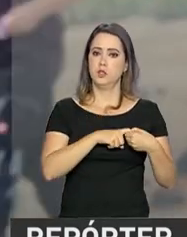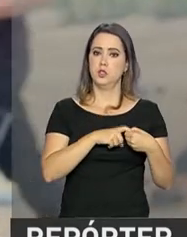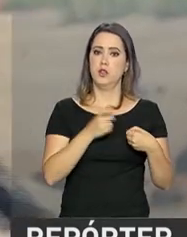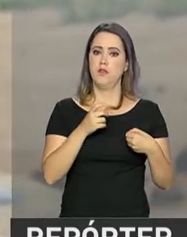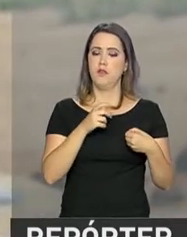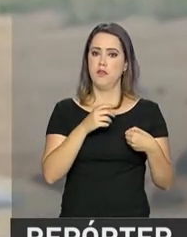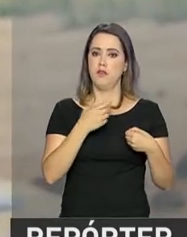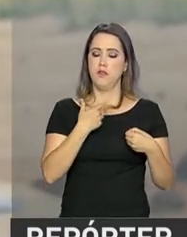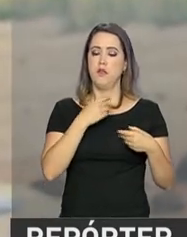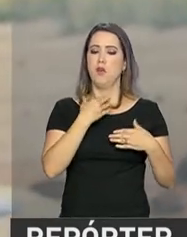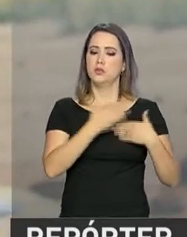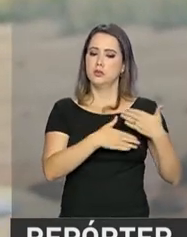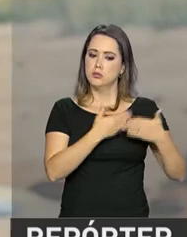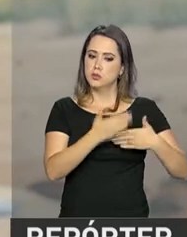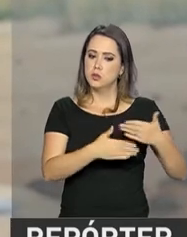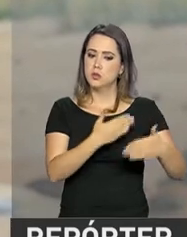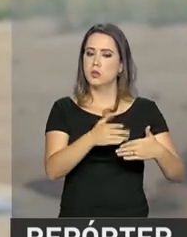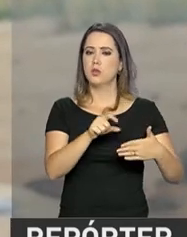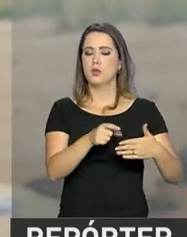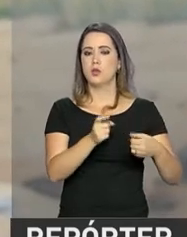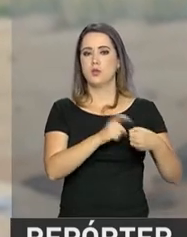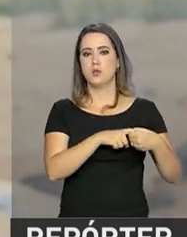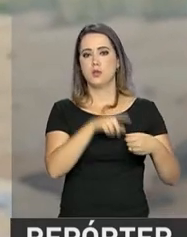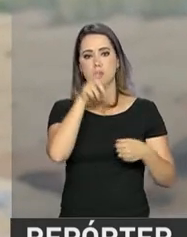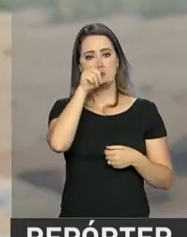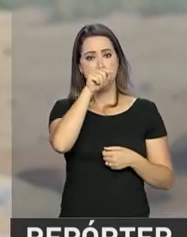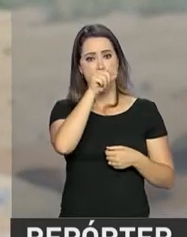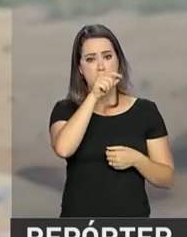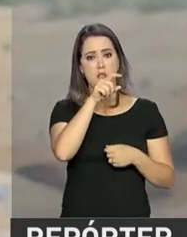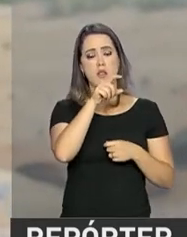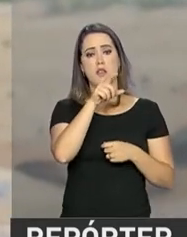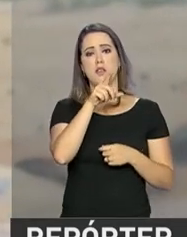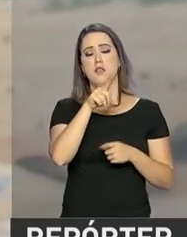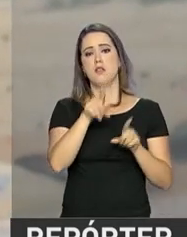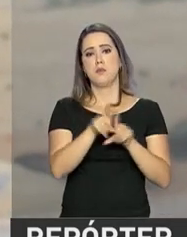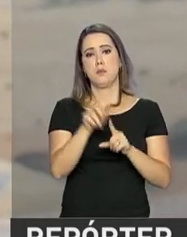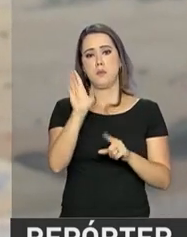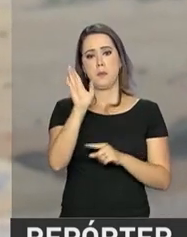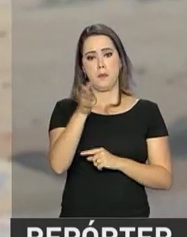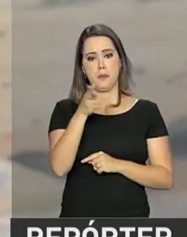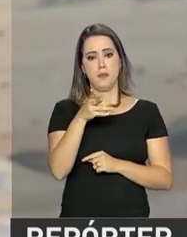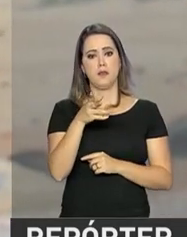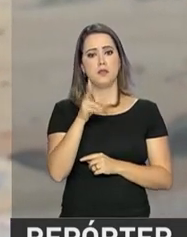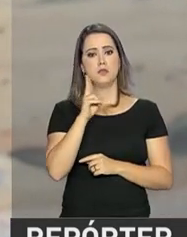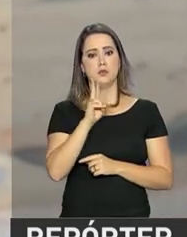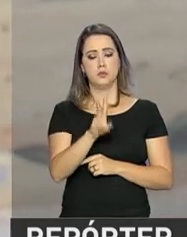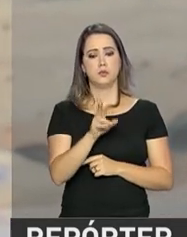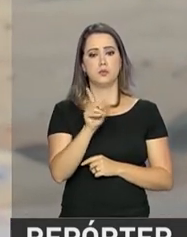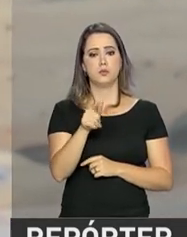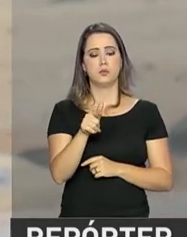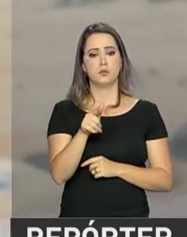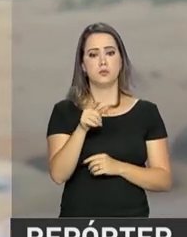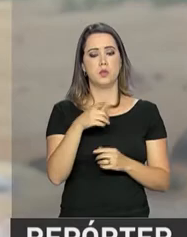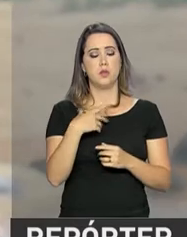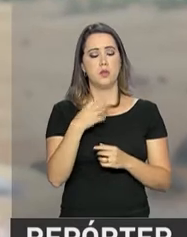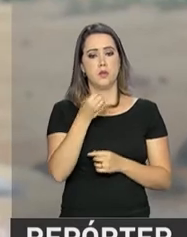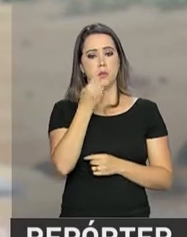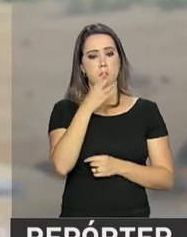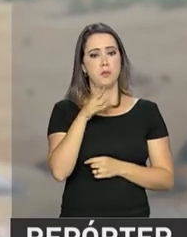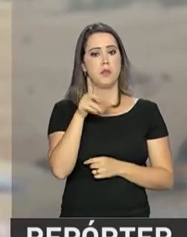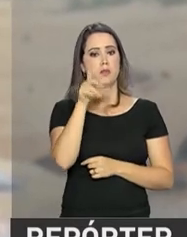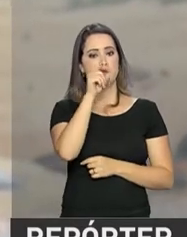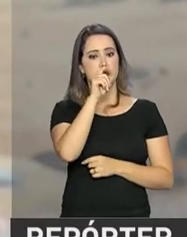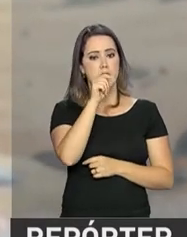procriação da ararinha é cientificamente como vem sendo feito esse trabalho para o bem dessa